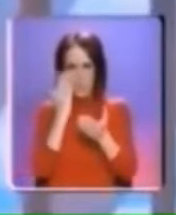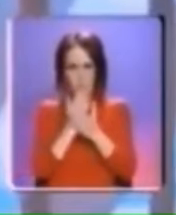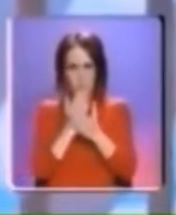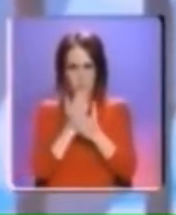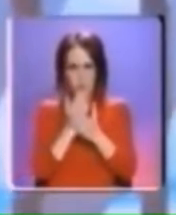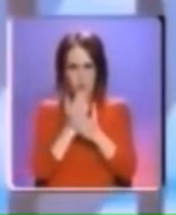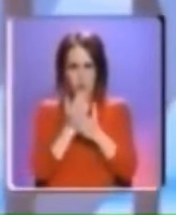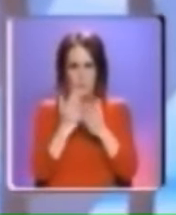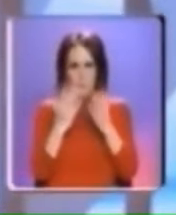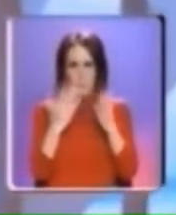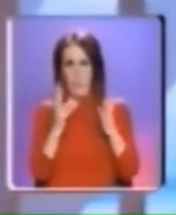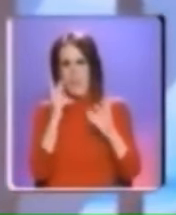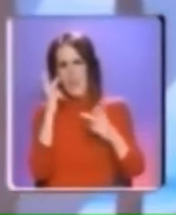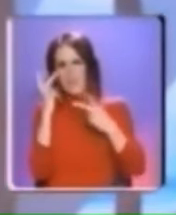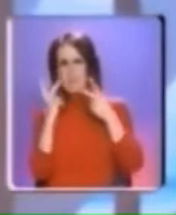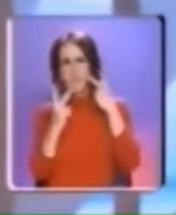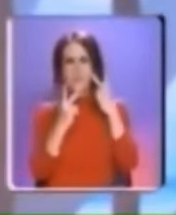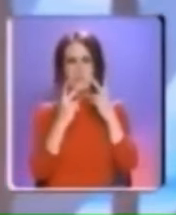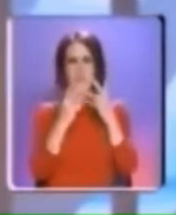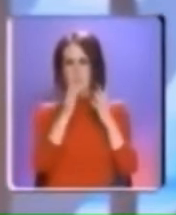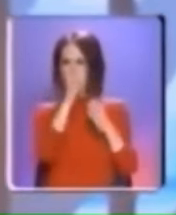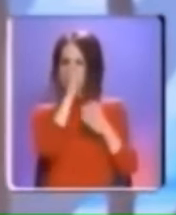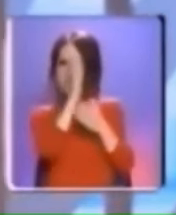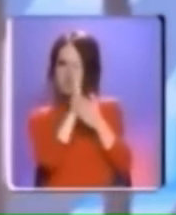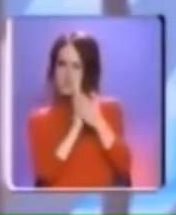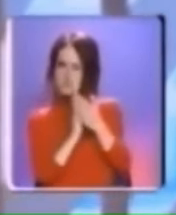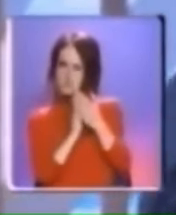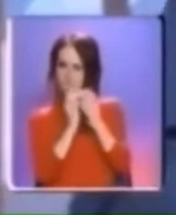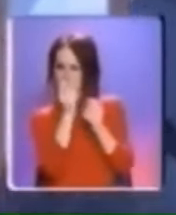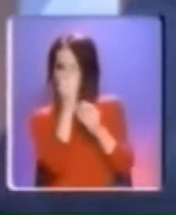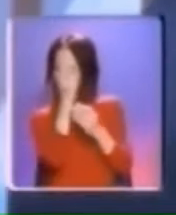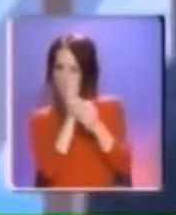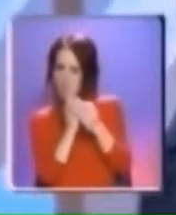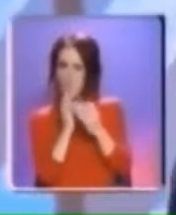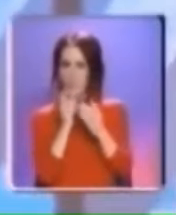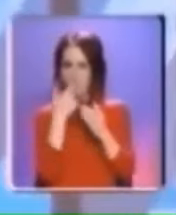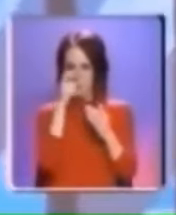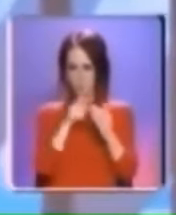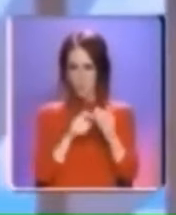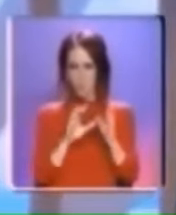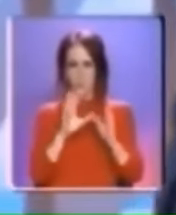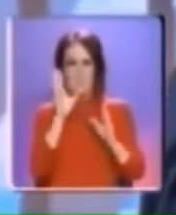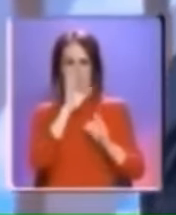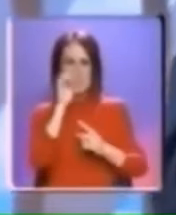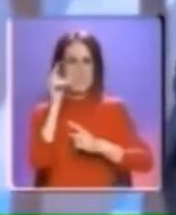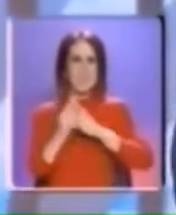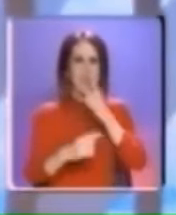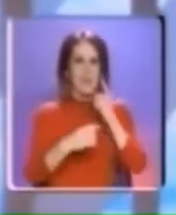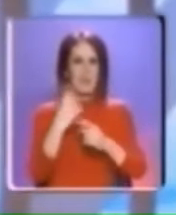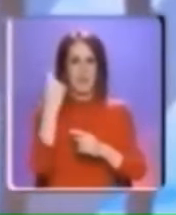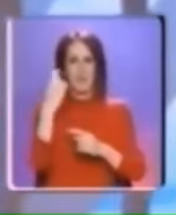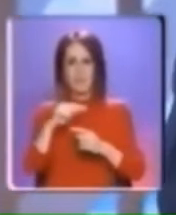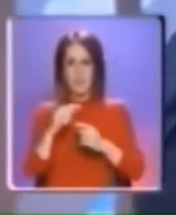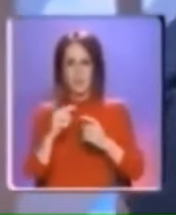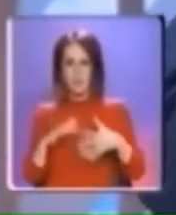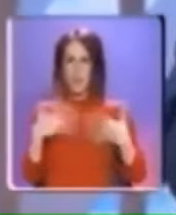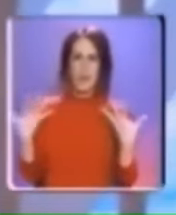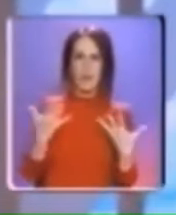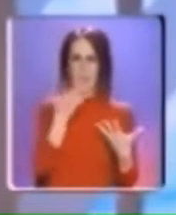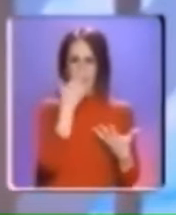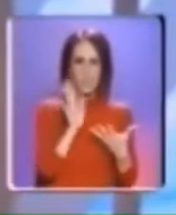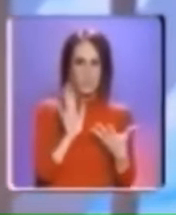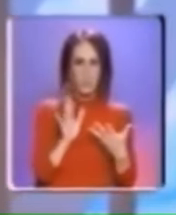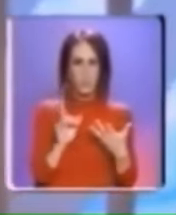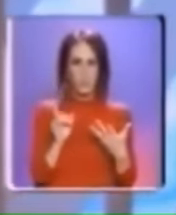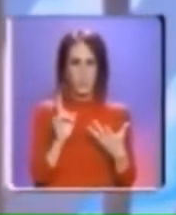a diligências cíveis ou seja litígios entre duas partes o senhor que quer despejar